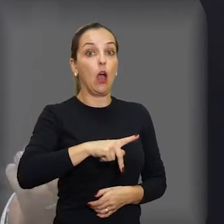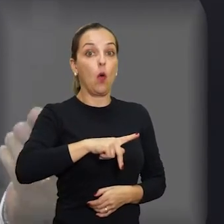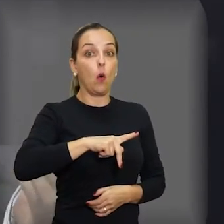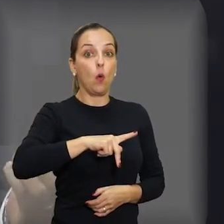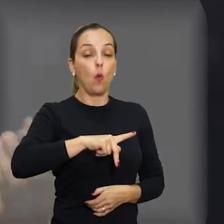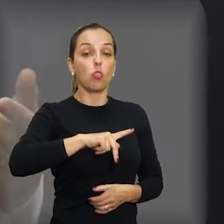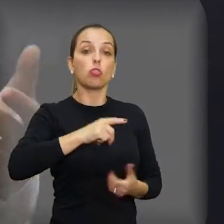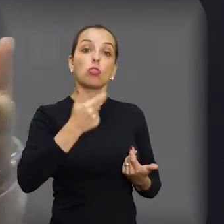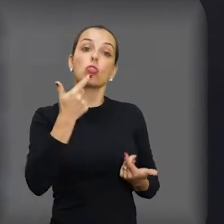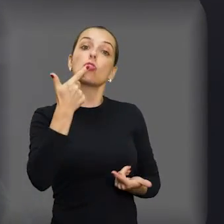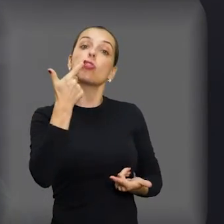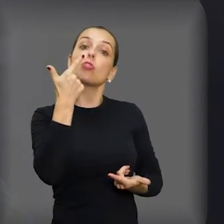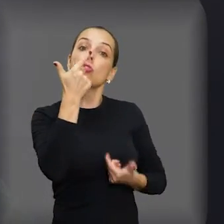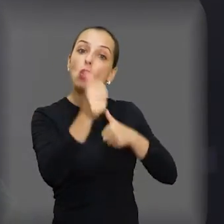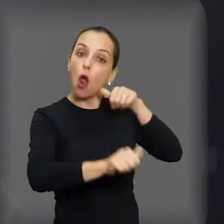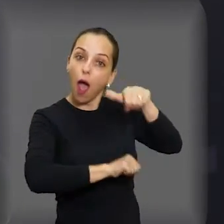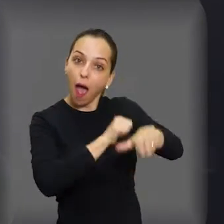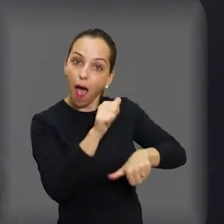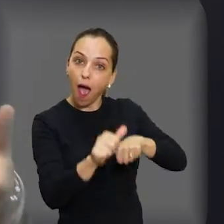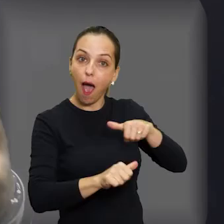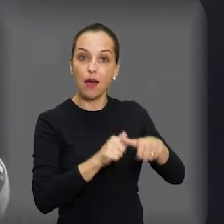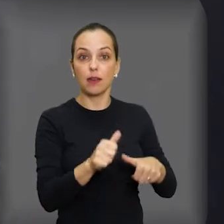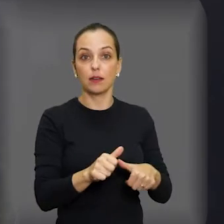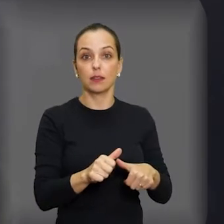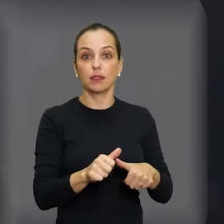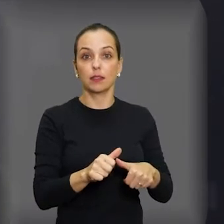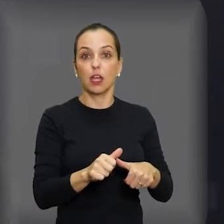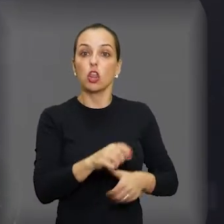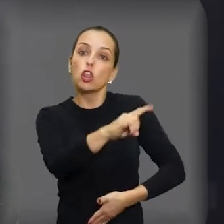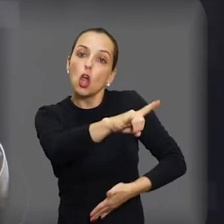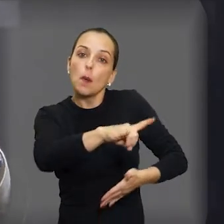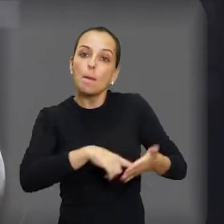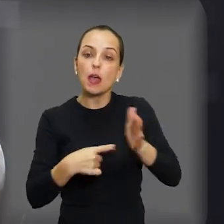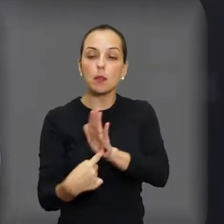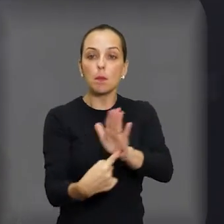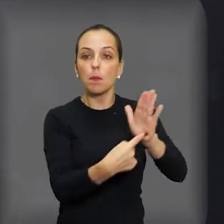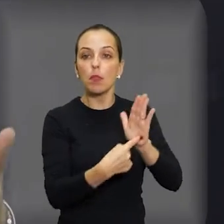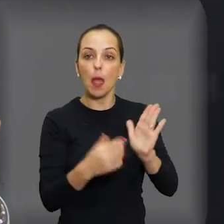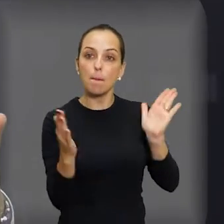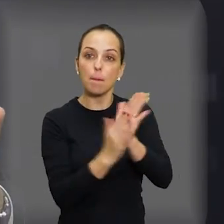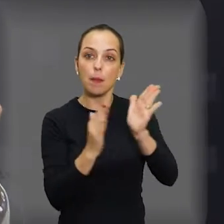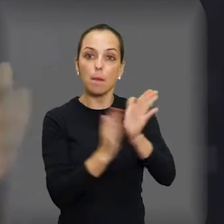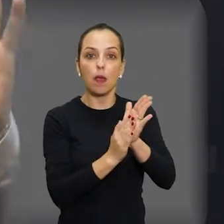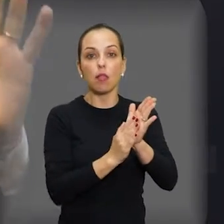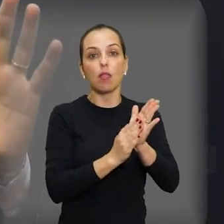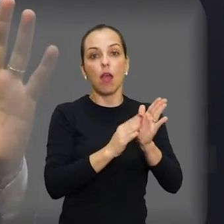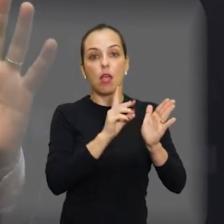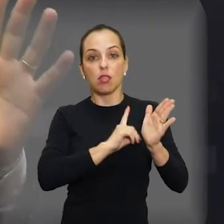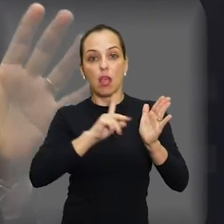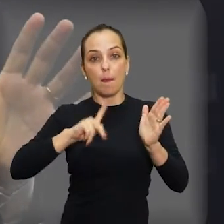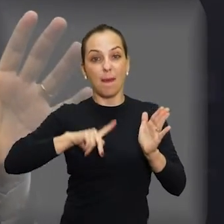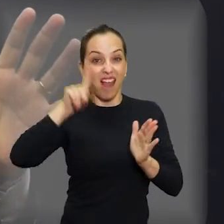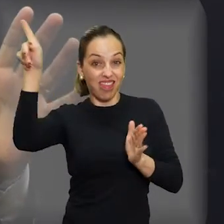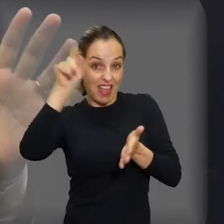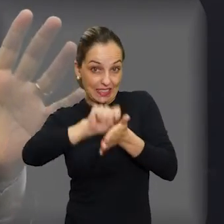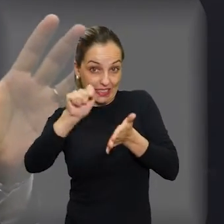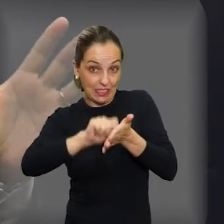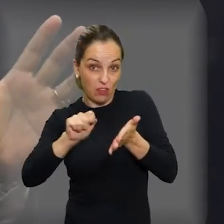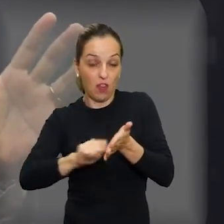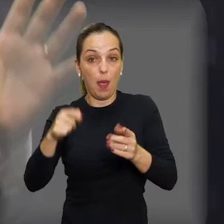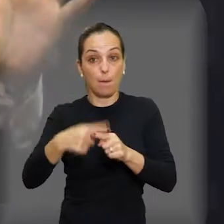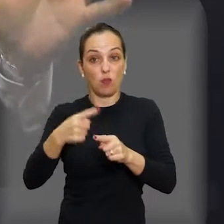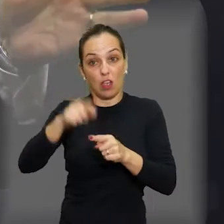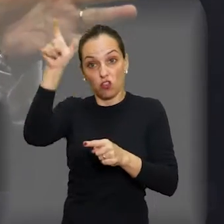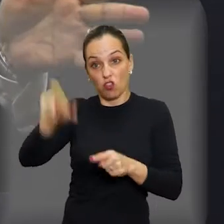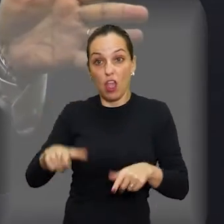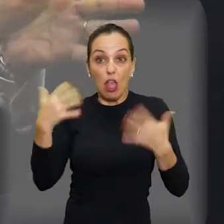e a defensoria pública, a gente documenta isso. Porque muitas vezes a população chega aqui, mas é um absurdo. Eu falei, é mesmo, mas está aqui o documento, não tem o que eu